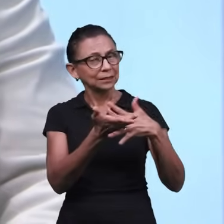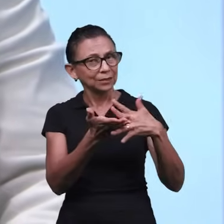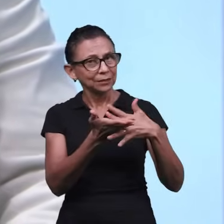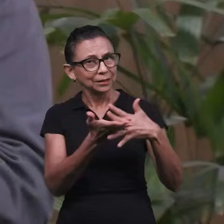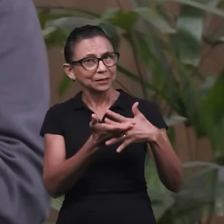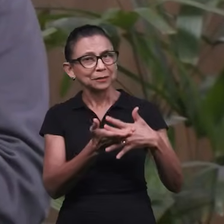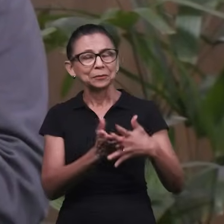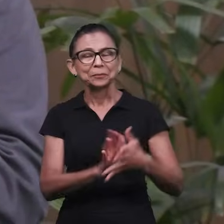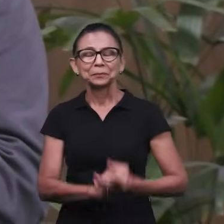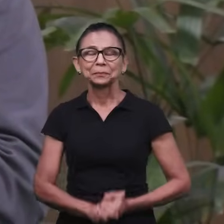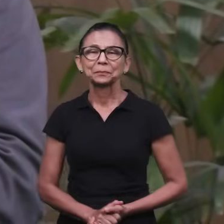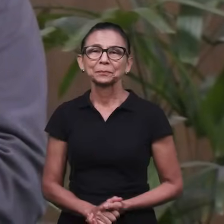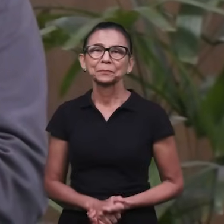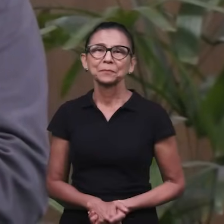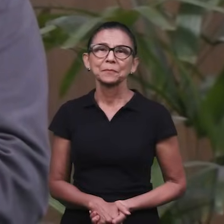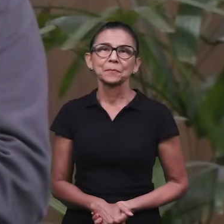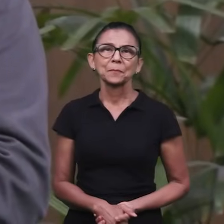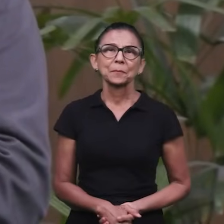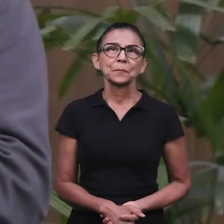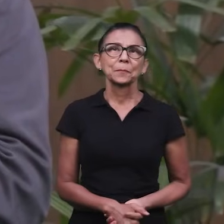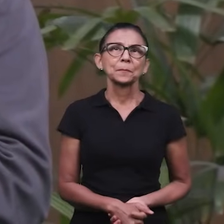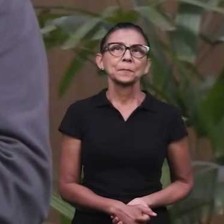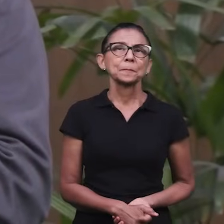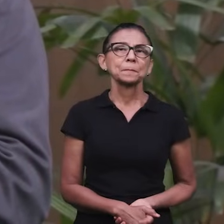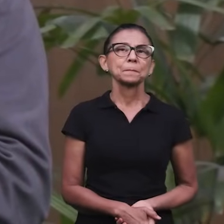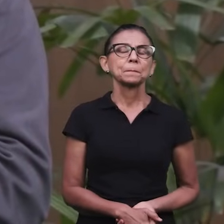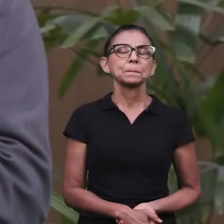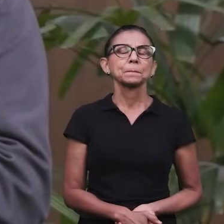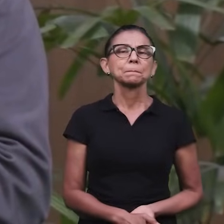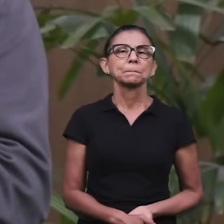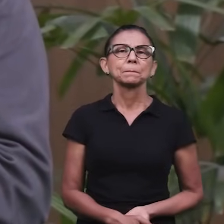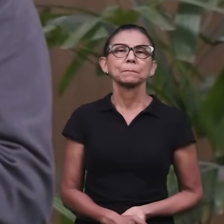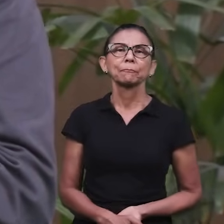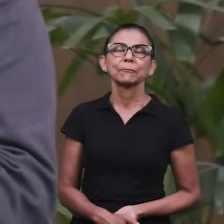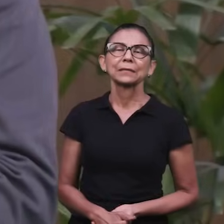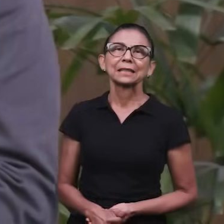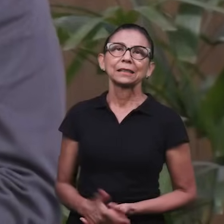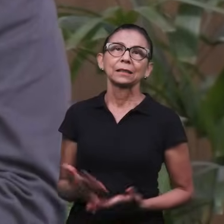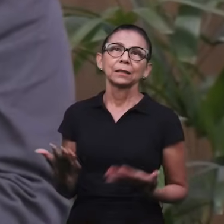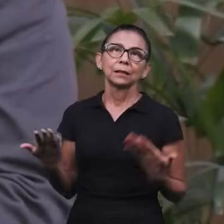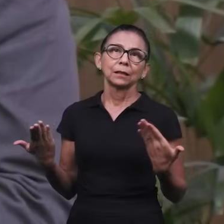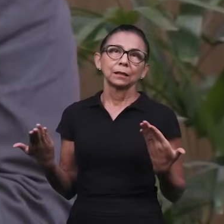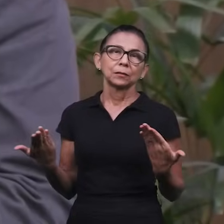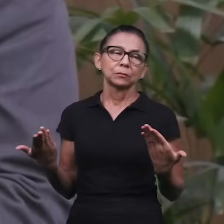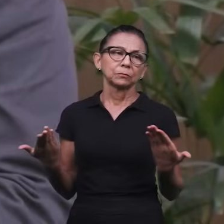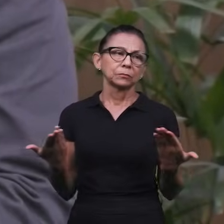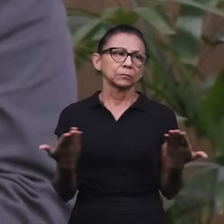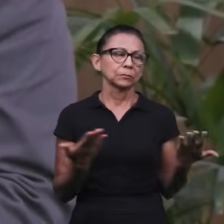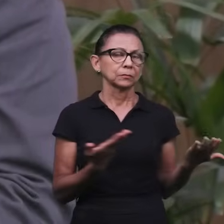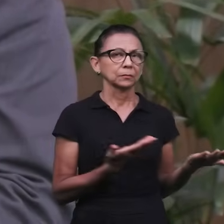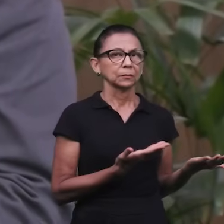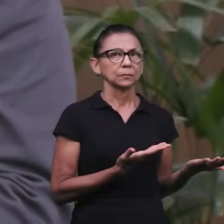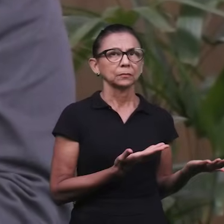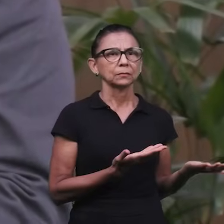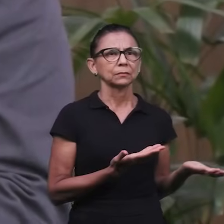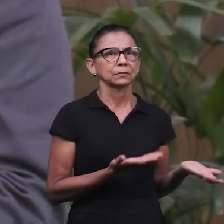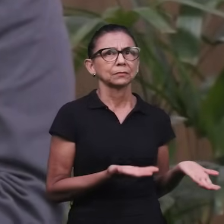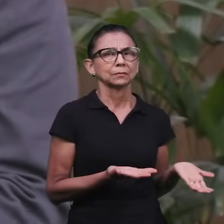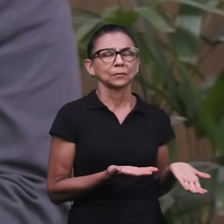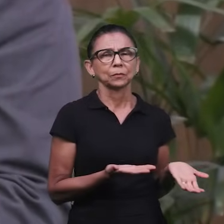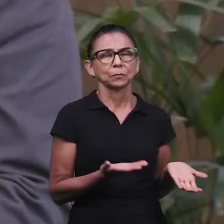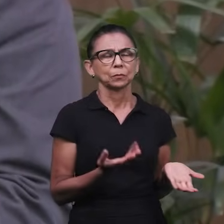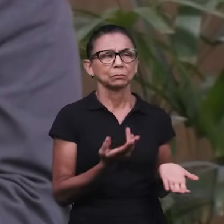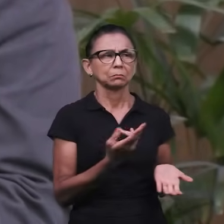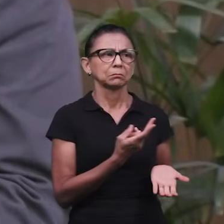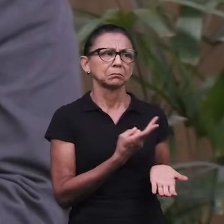Agora, uma pergunta é a seguinte, por que, e aí eu acho que tanto a doutora Andressa quanto o